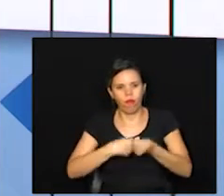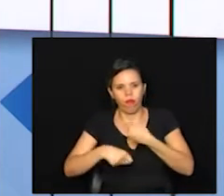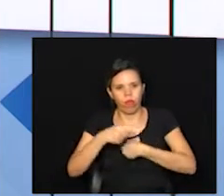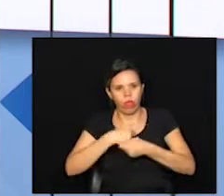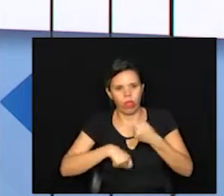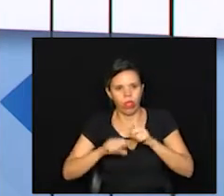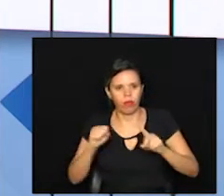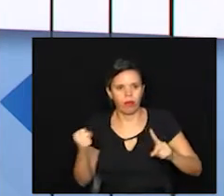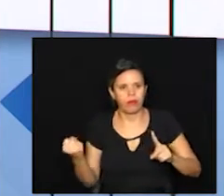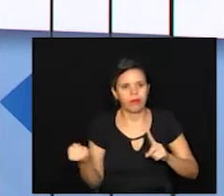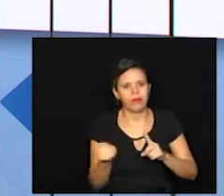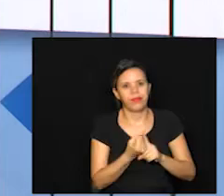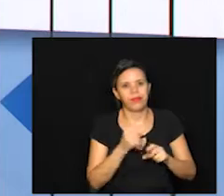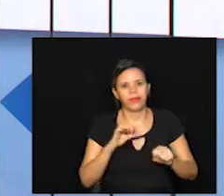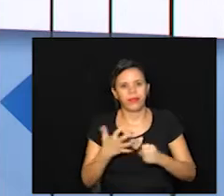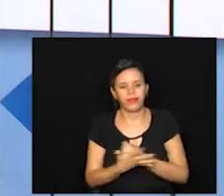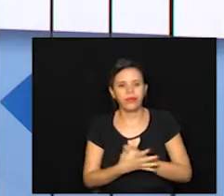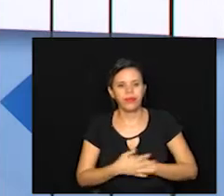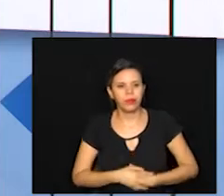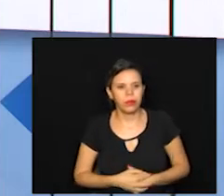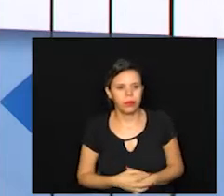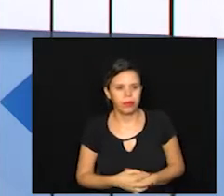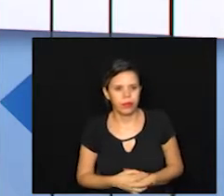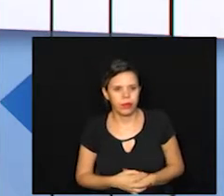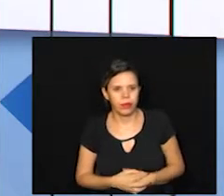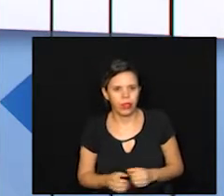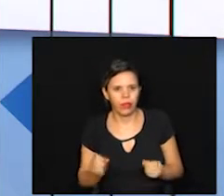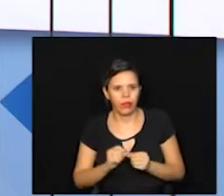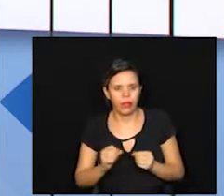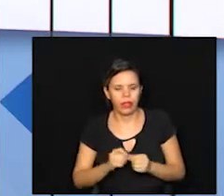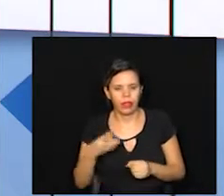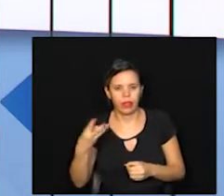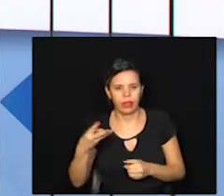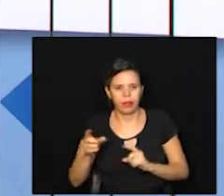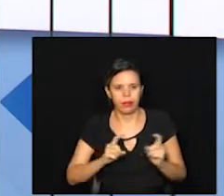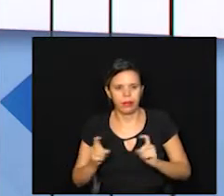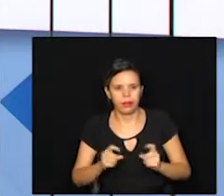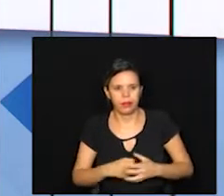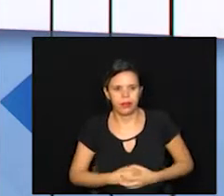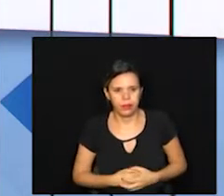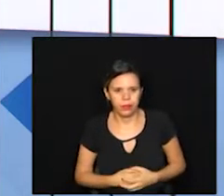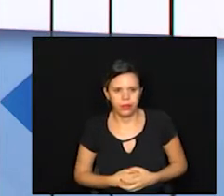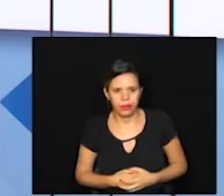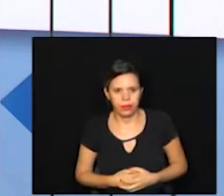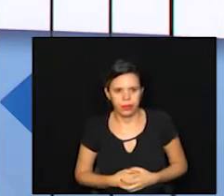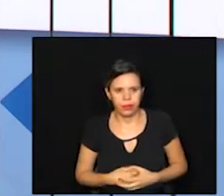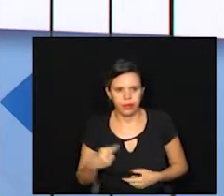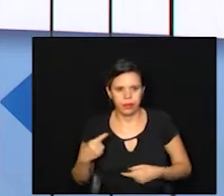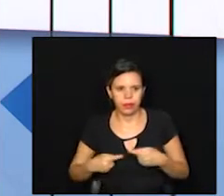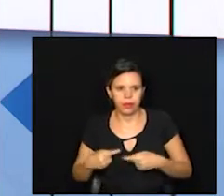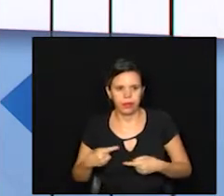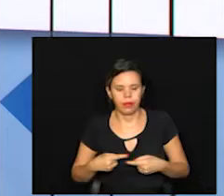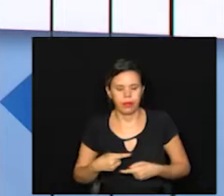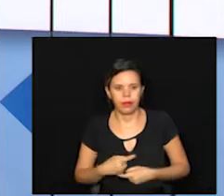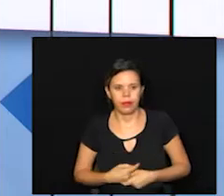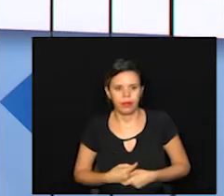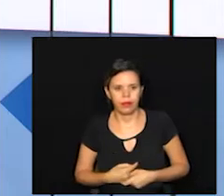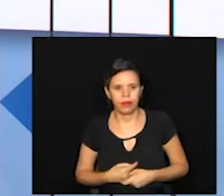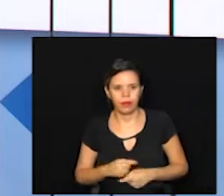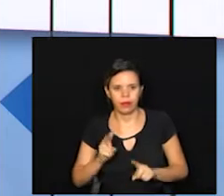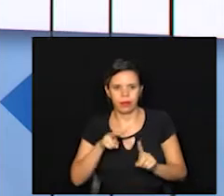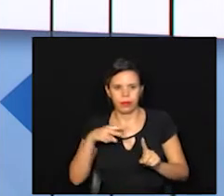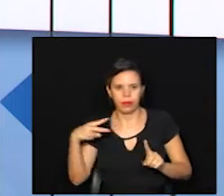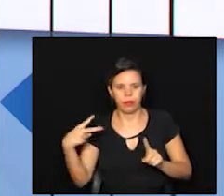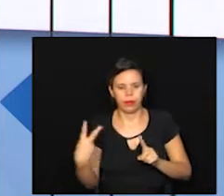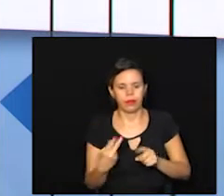e sociais da pandemia da Covid-19, realizou a sua terceira reunião. A discussão foi em torno da perspectiva